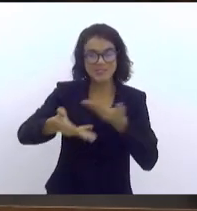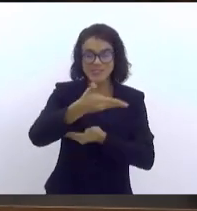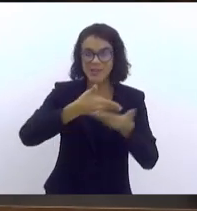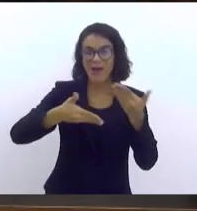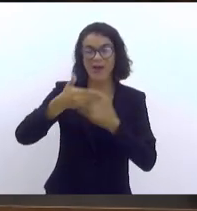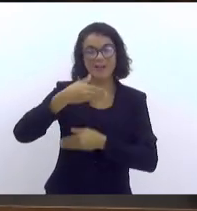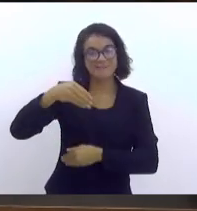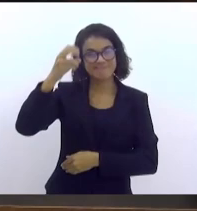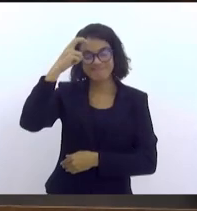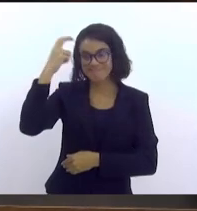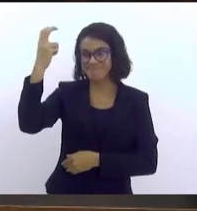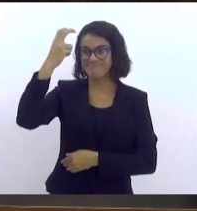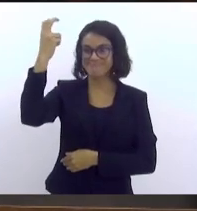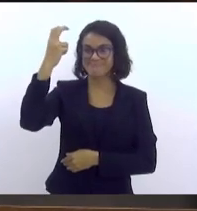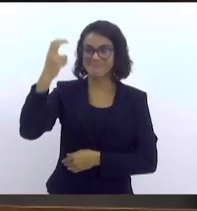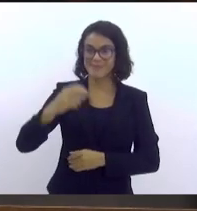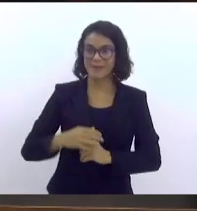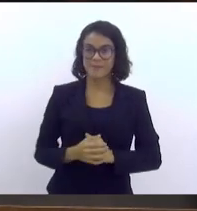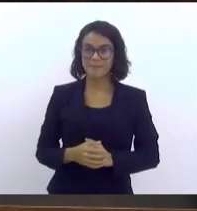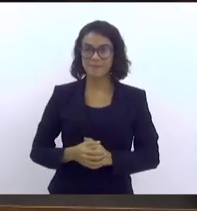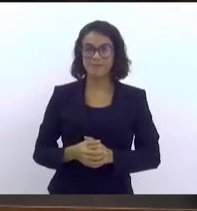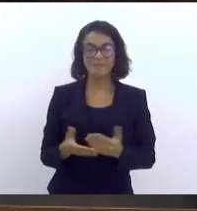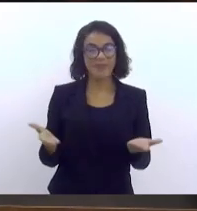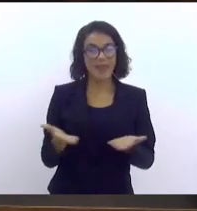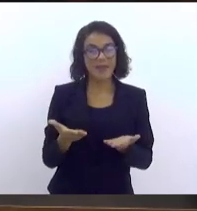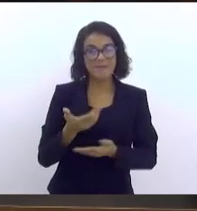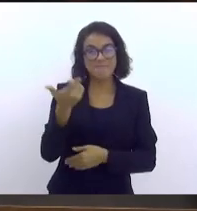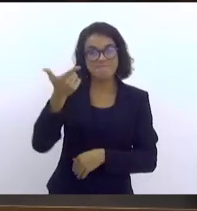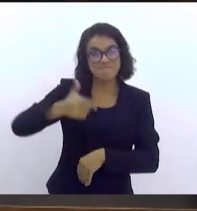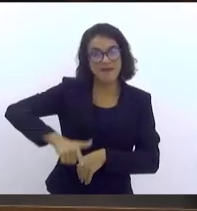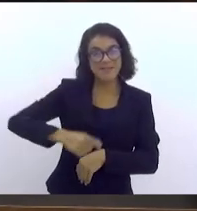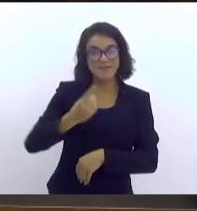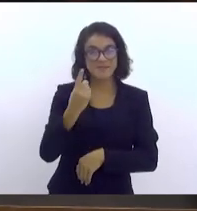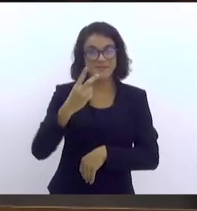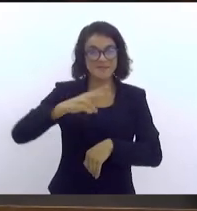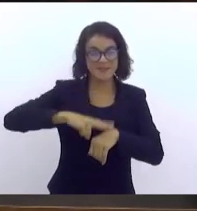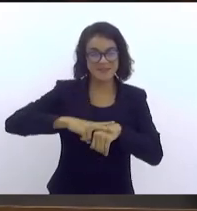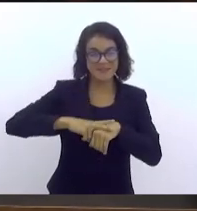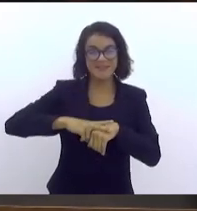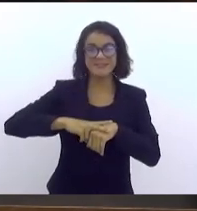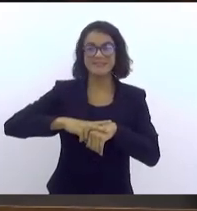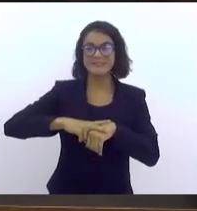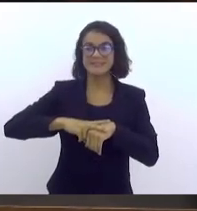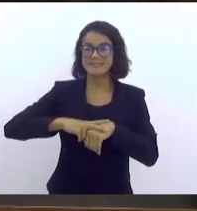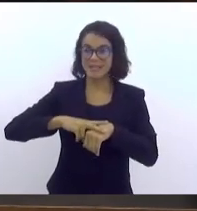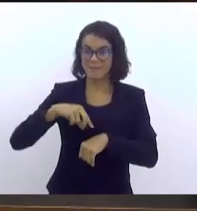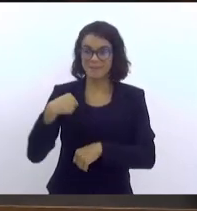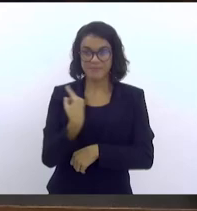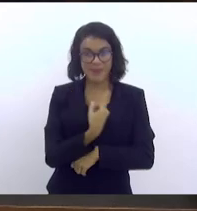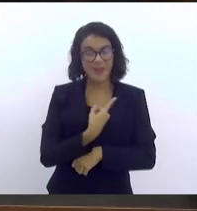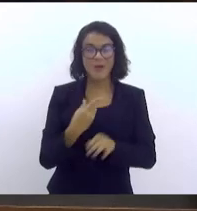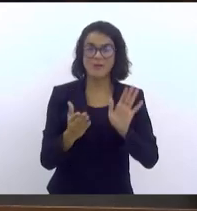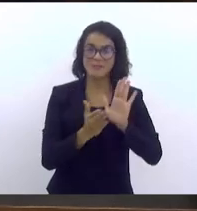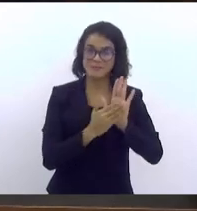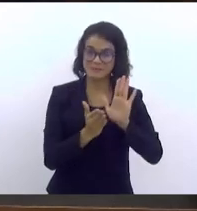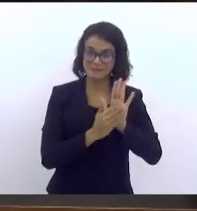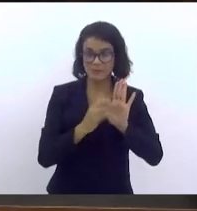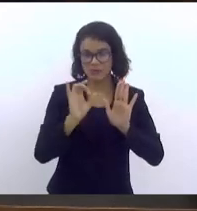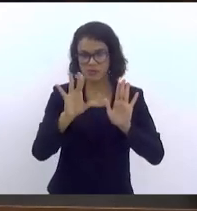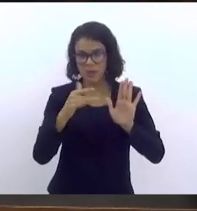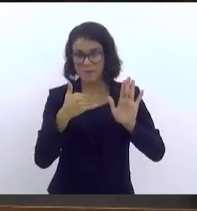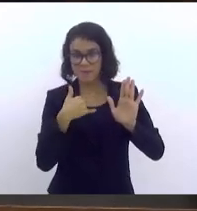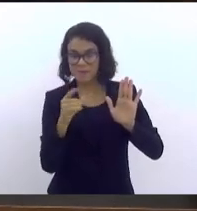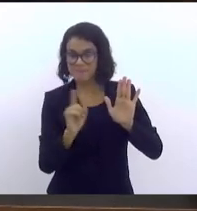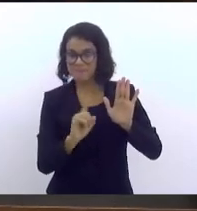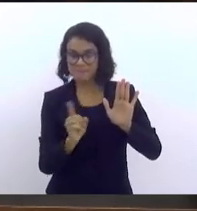saberes de ideias eu queria que mais uma vez é afirmar a nossa proposta não só minha